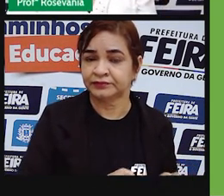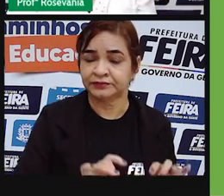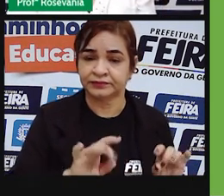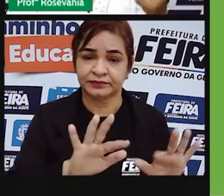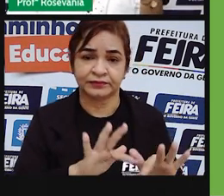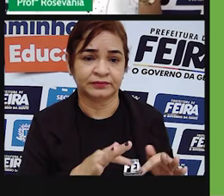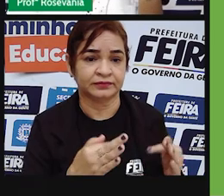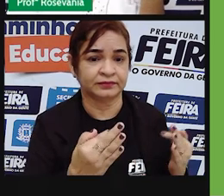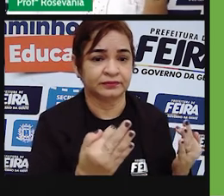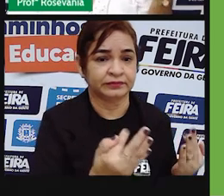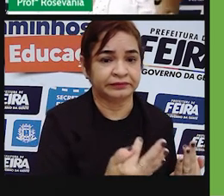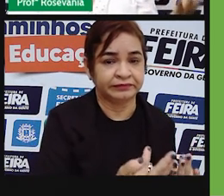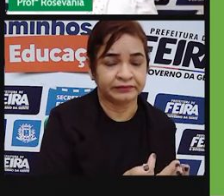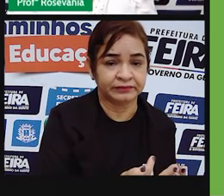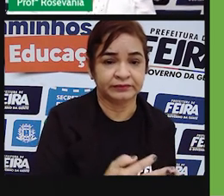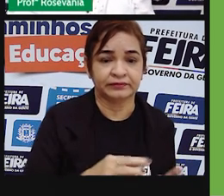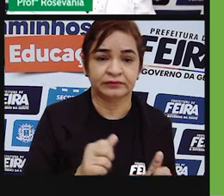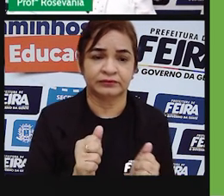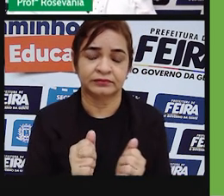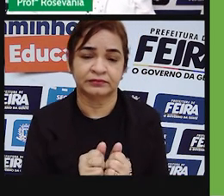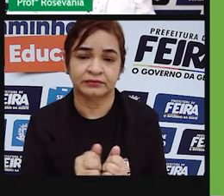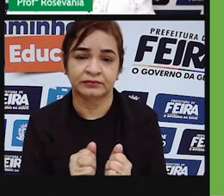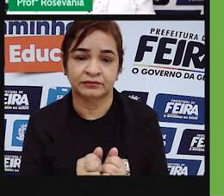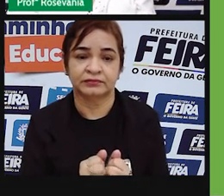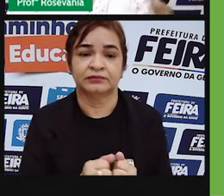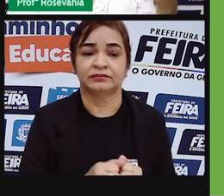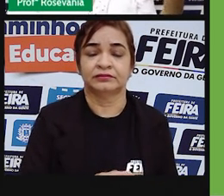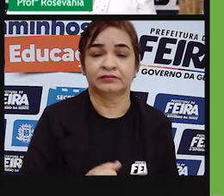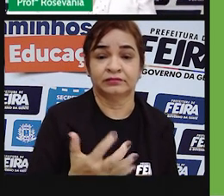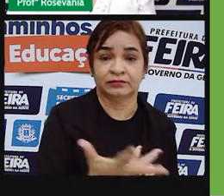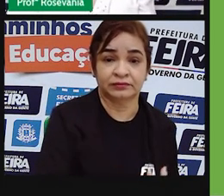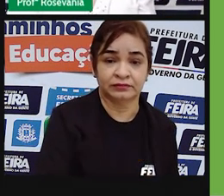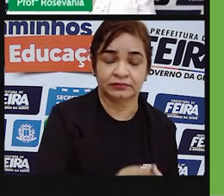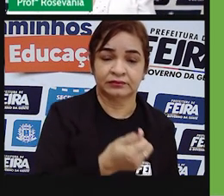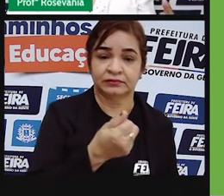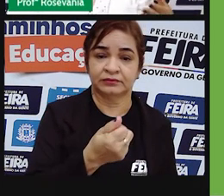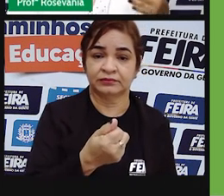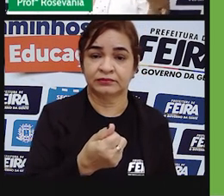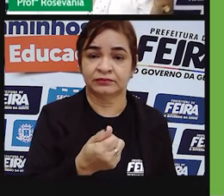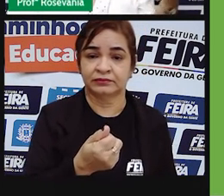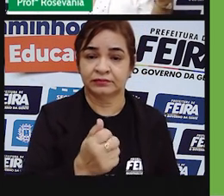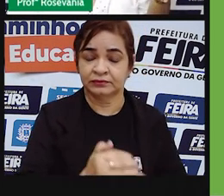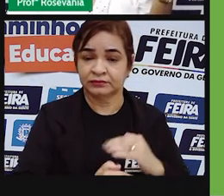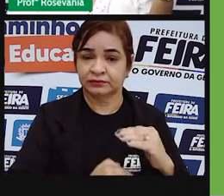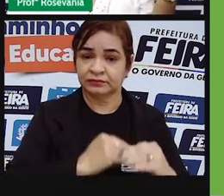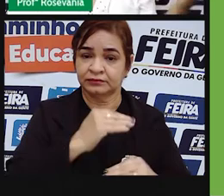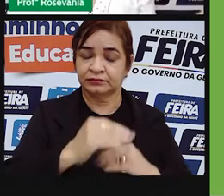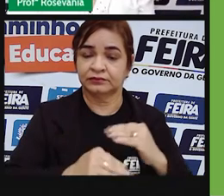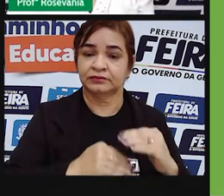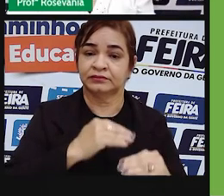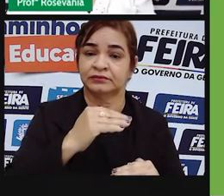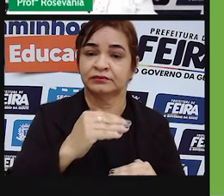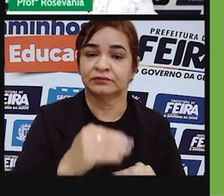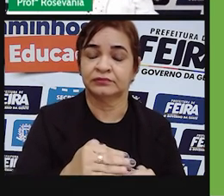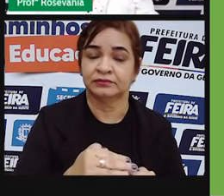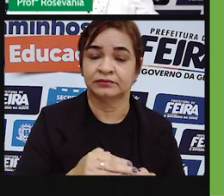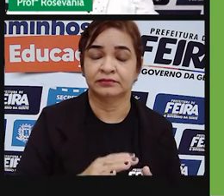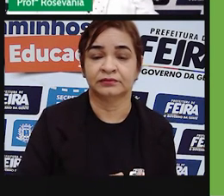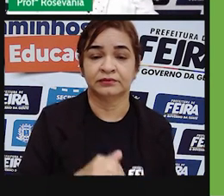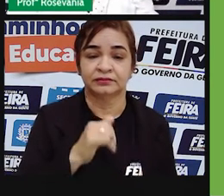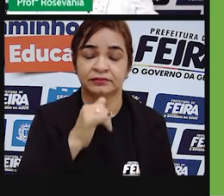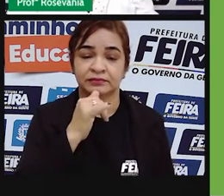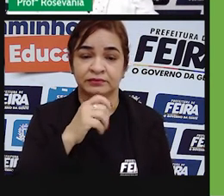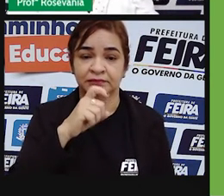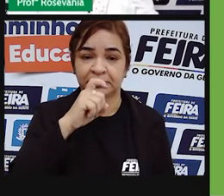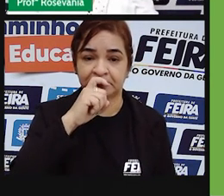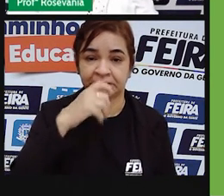aquela coisa família aquela coisa mais sem muita preocupação com a qualidade era em passada né aquele conhecimento de pai